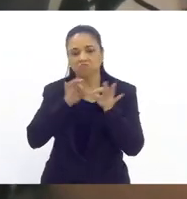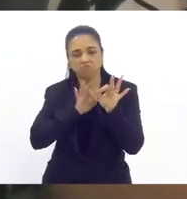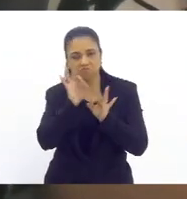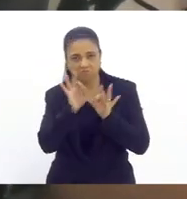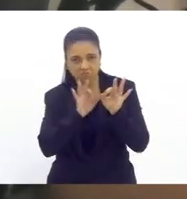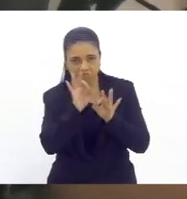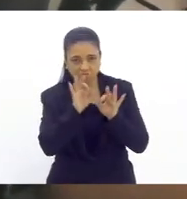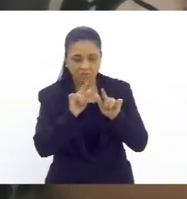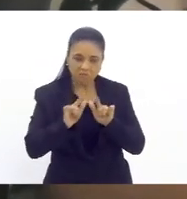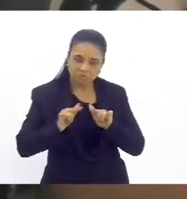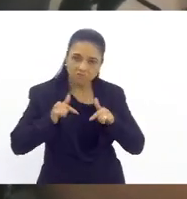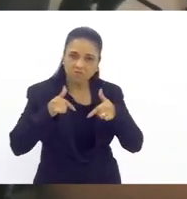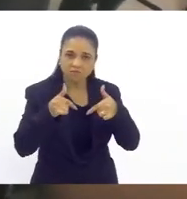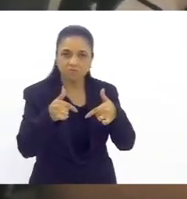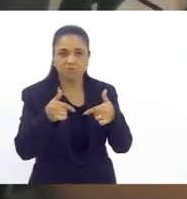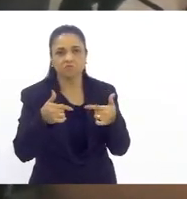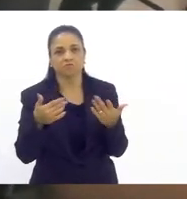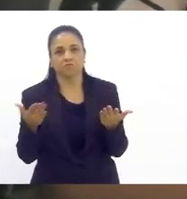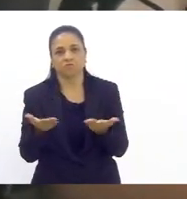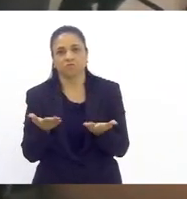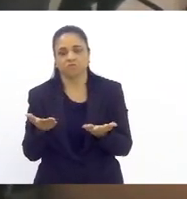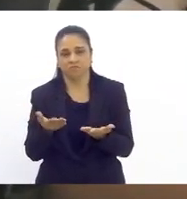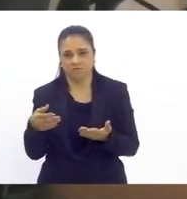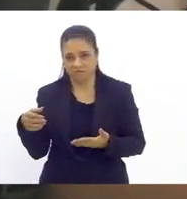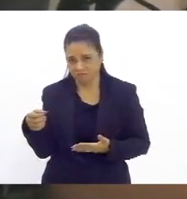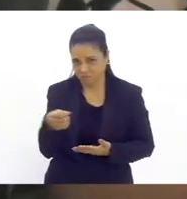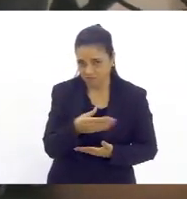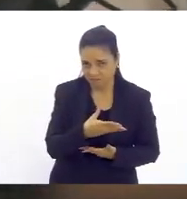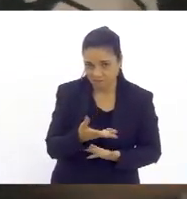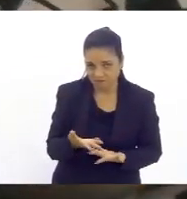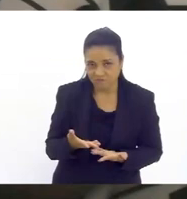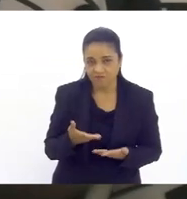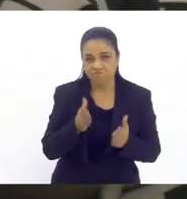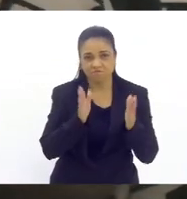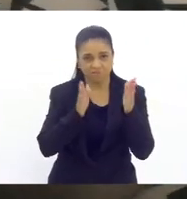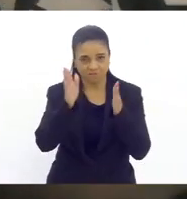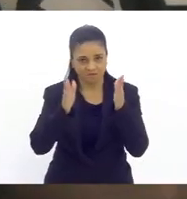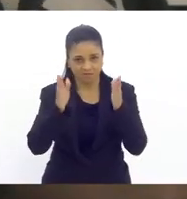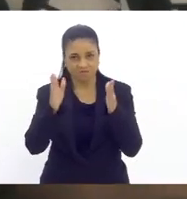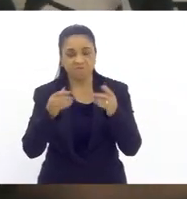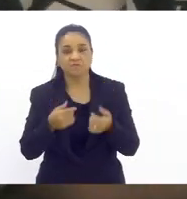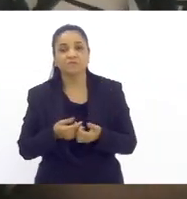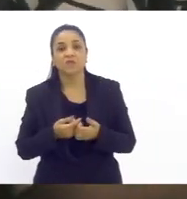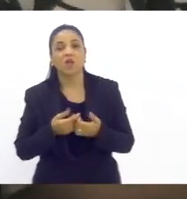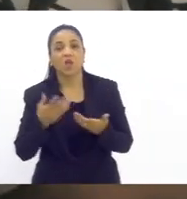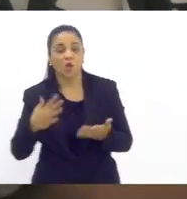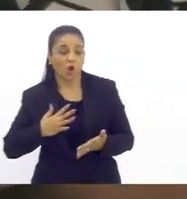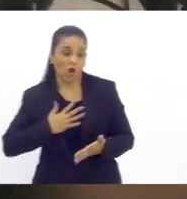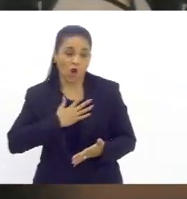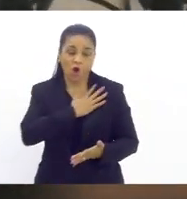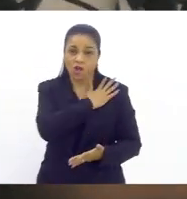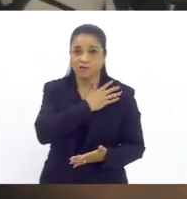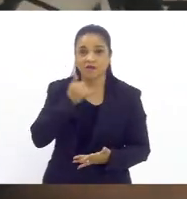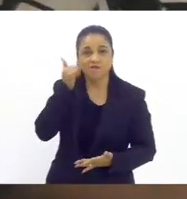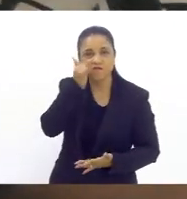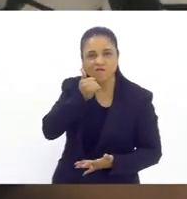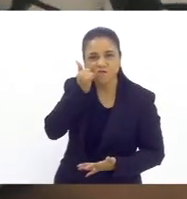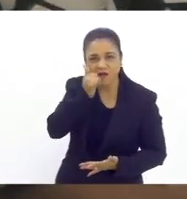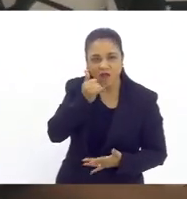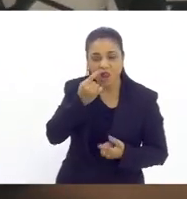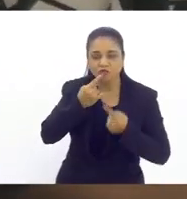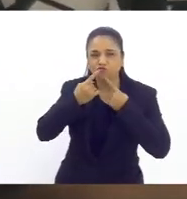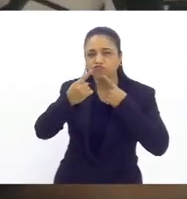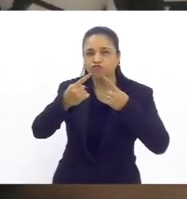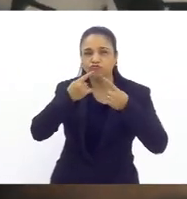pretende agir né nesse novo contexto né Eu queria saudar que particularmente a fala do coronel que eu acho que esse